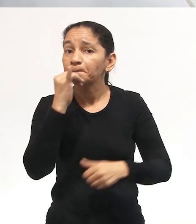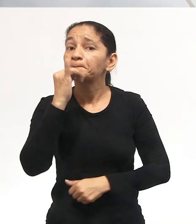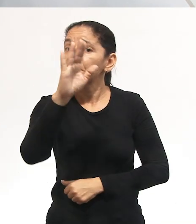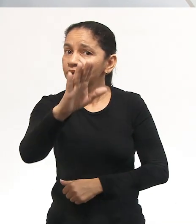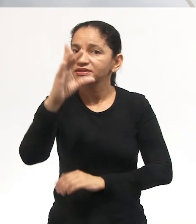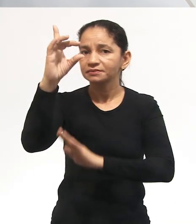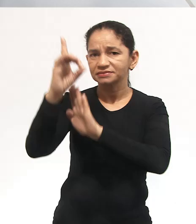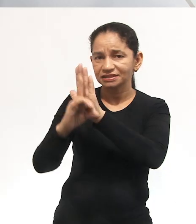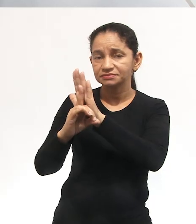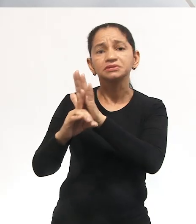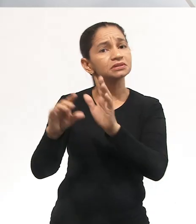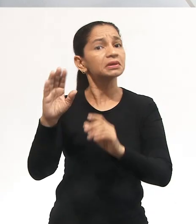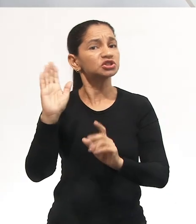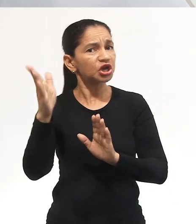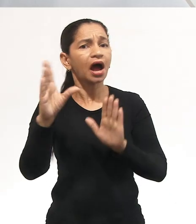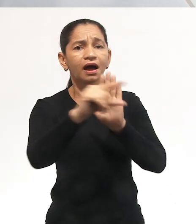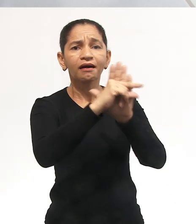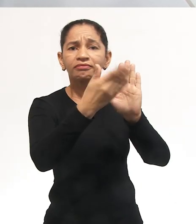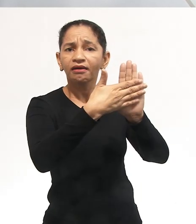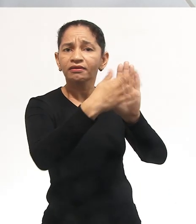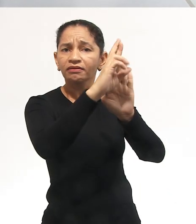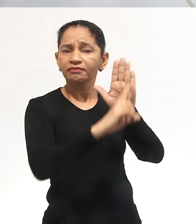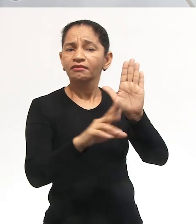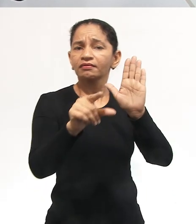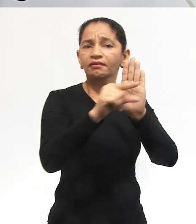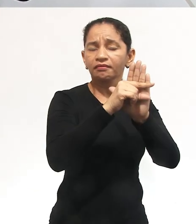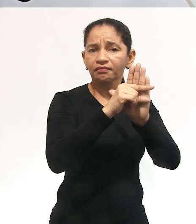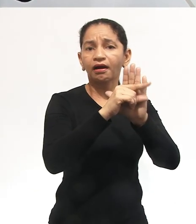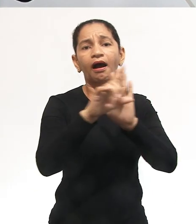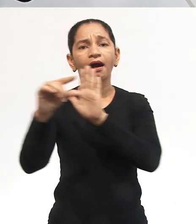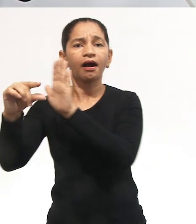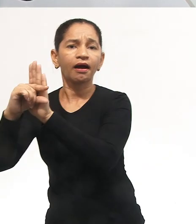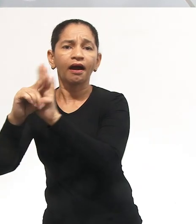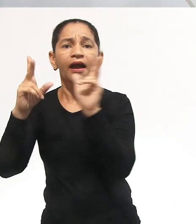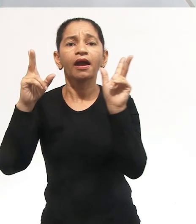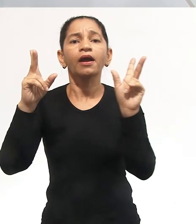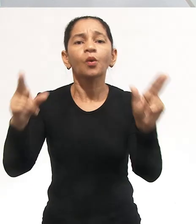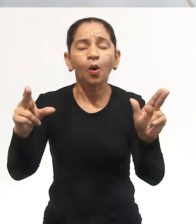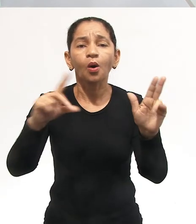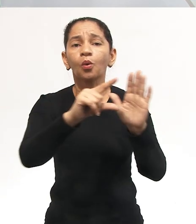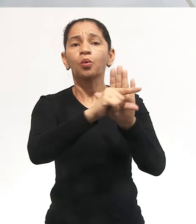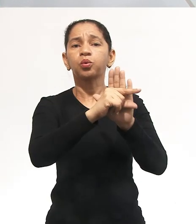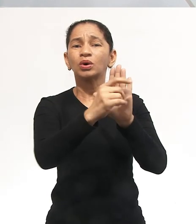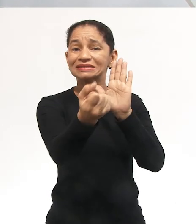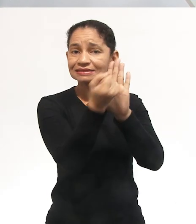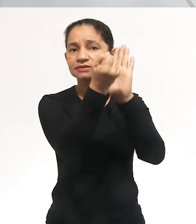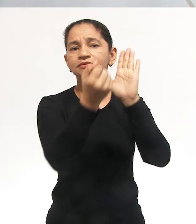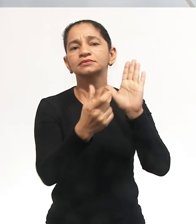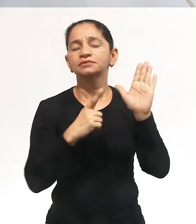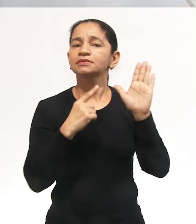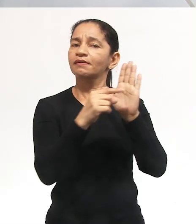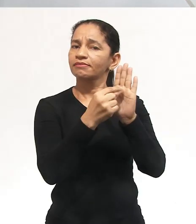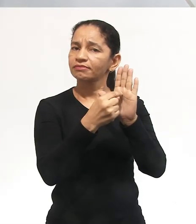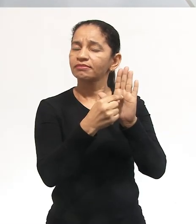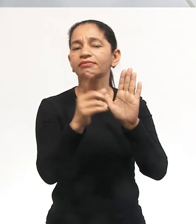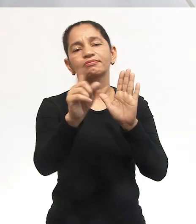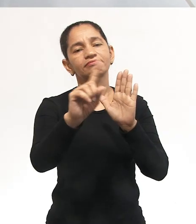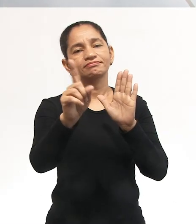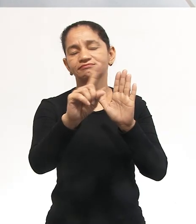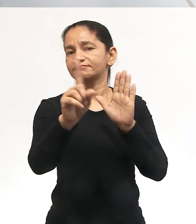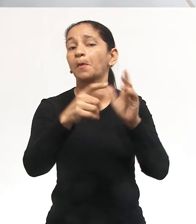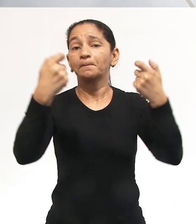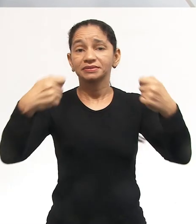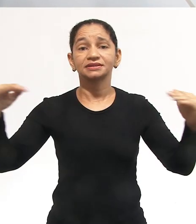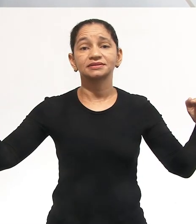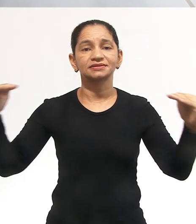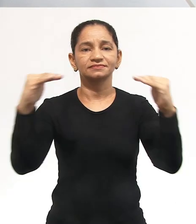despesas que, mesmo que elas estivessem previstas, tá? Elas estejam fixadas no orçamento, mas elas precisam